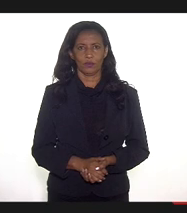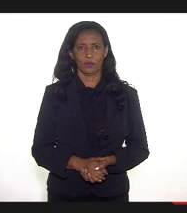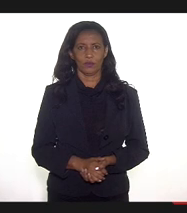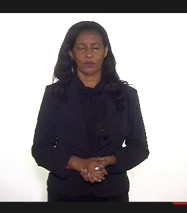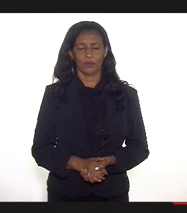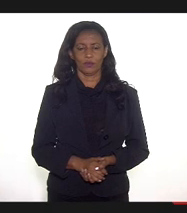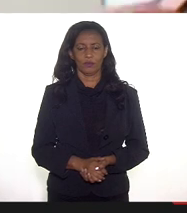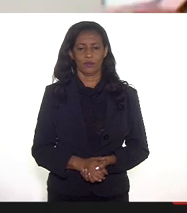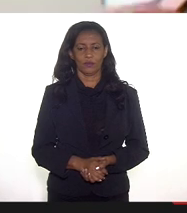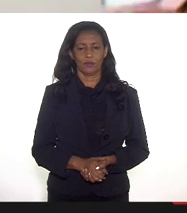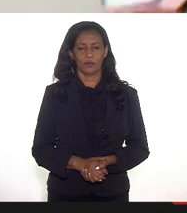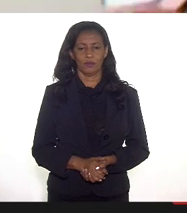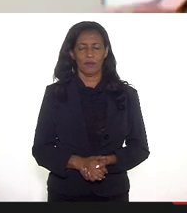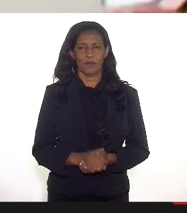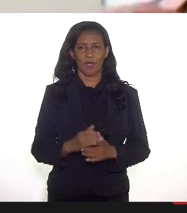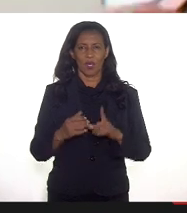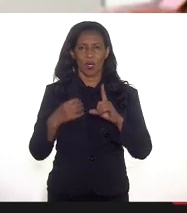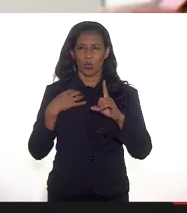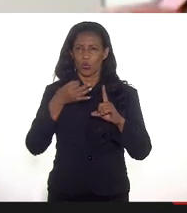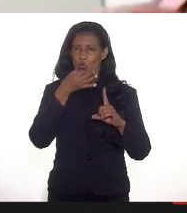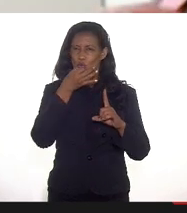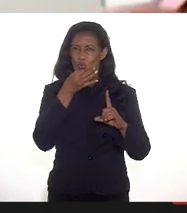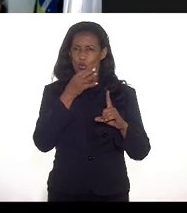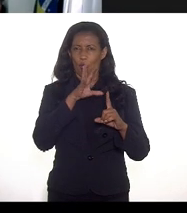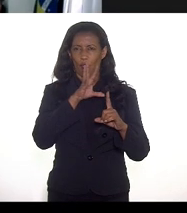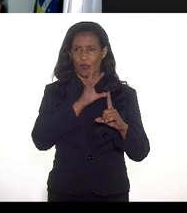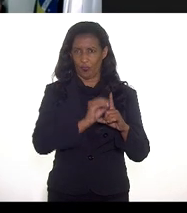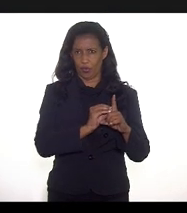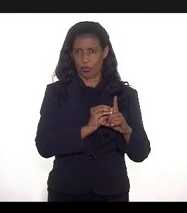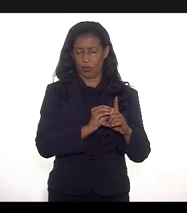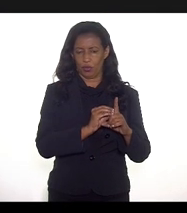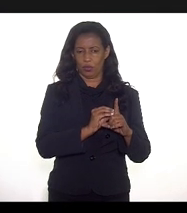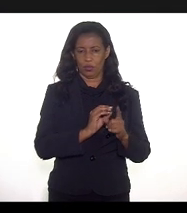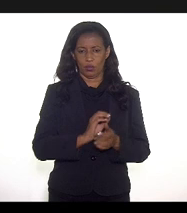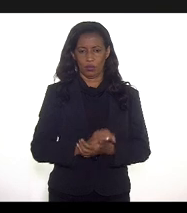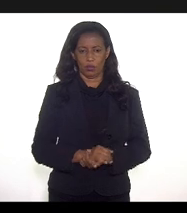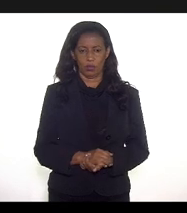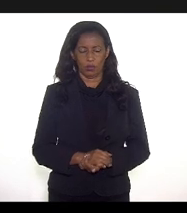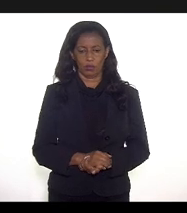Seu microfone fechou, Maurício. Reabre aí, por favor.